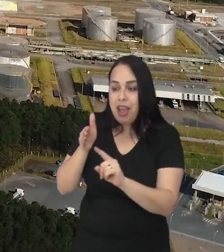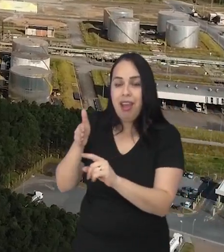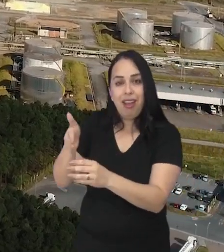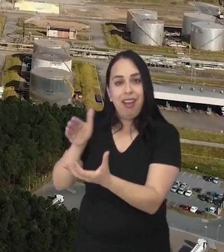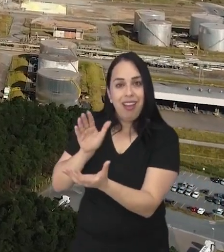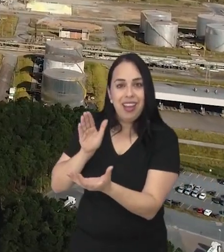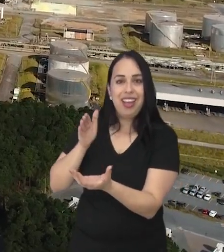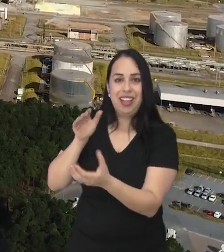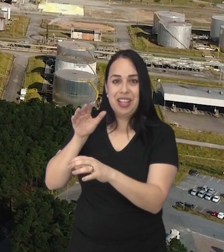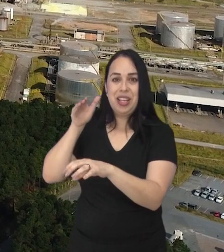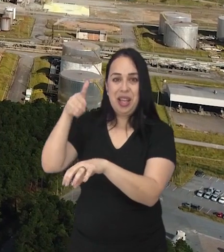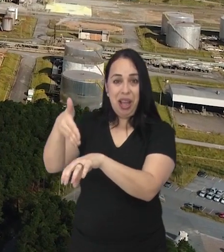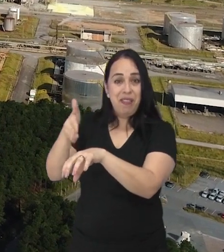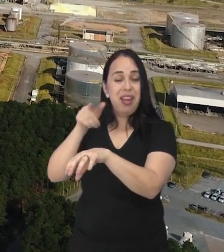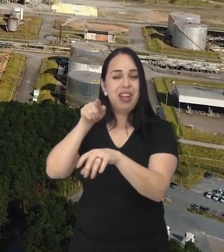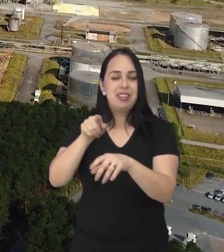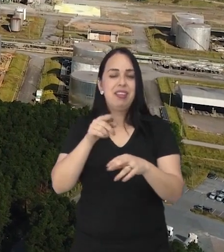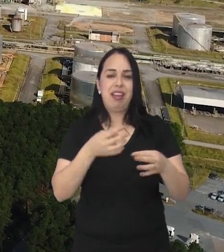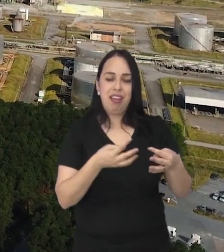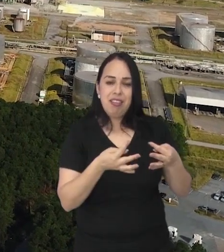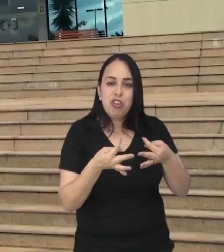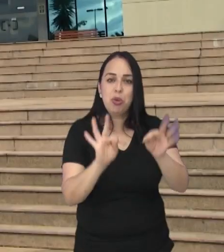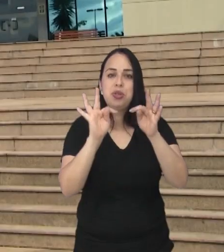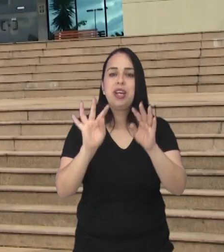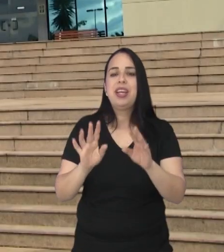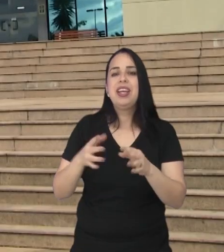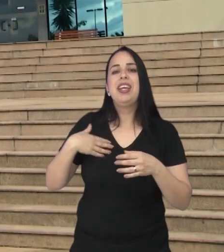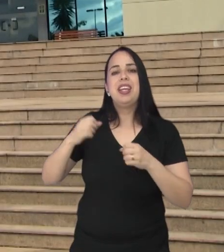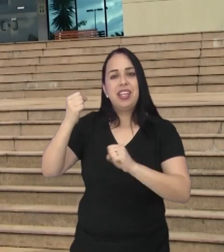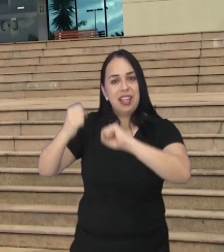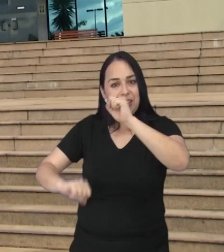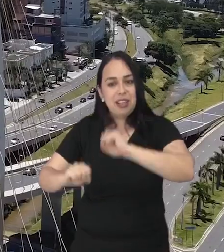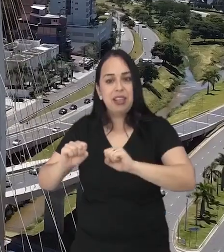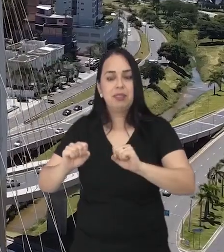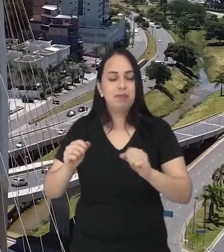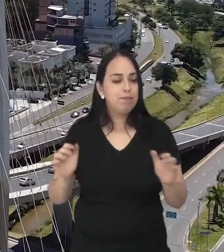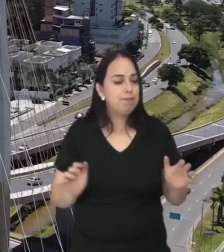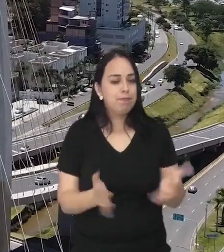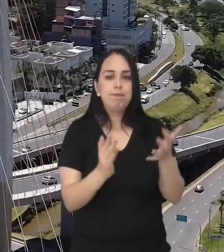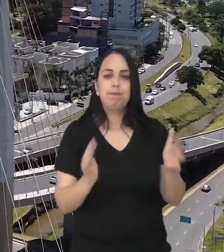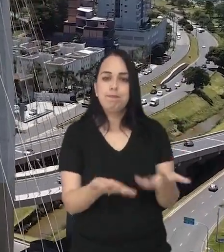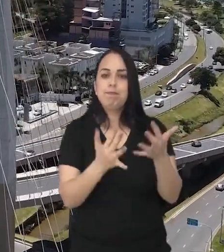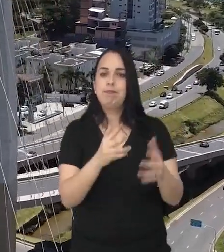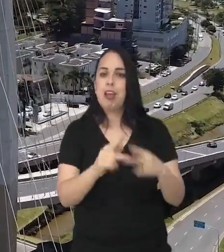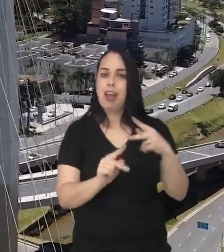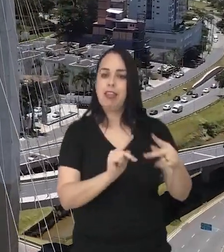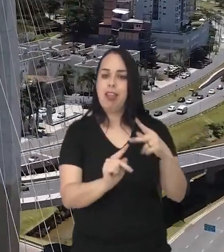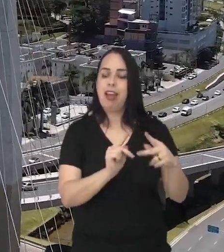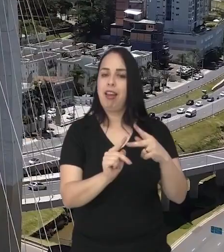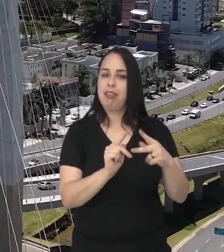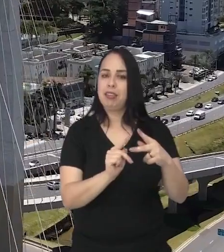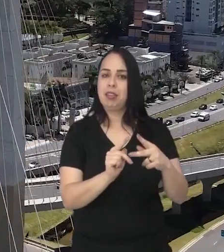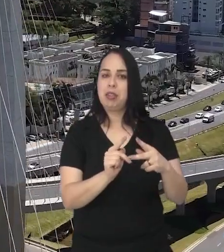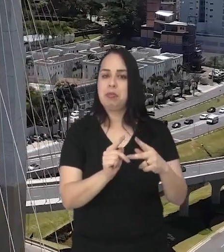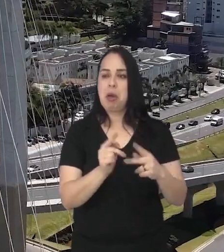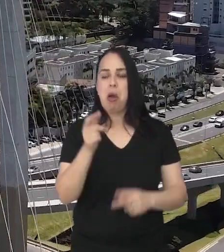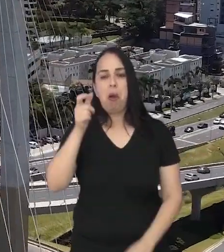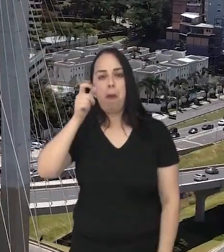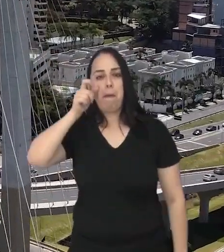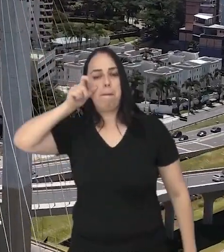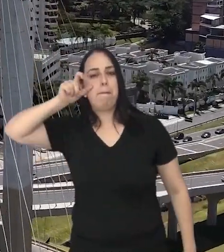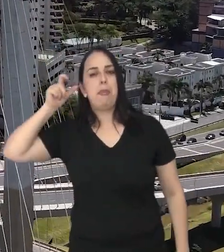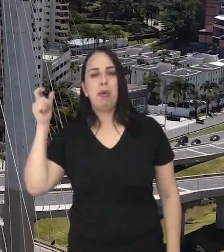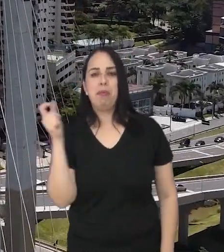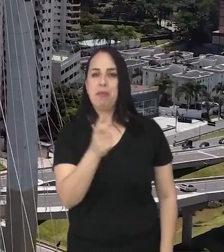justamente por serem referência na área industrial e tecnológica. Como o nome indica, a iniciativa vai fazer de